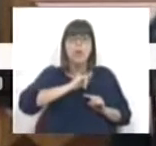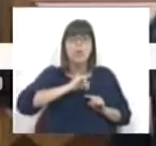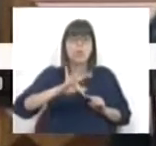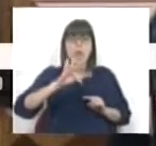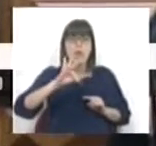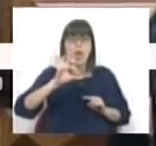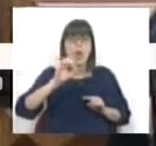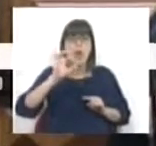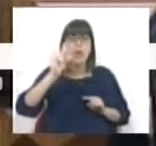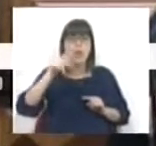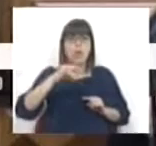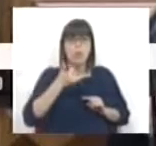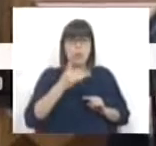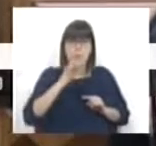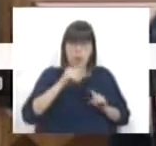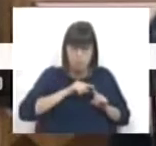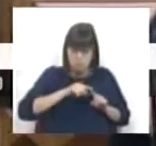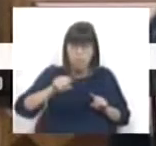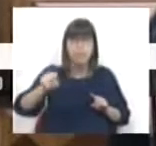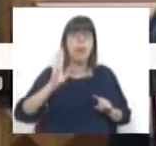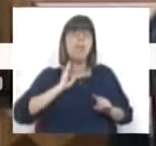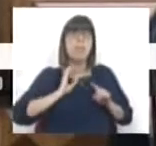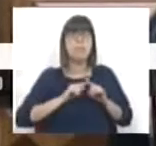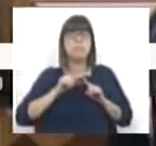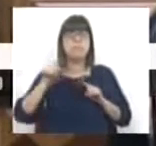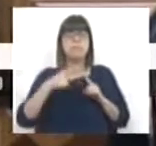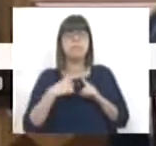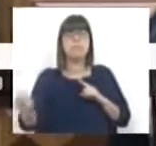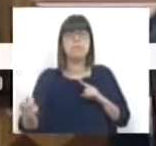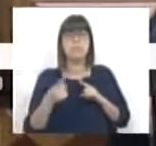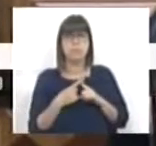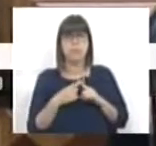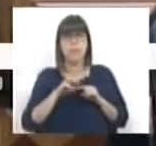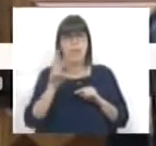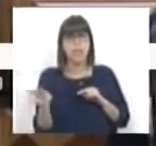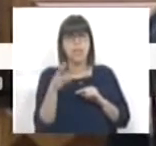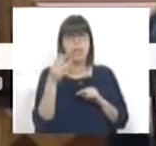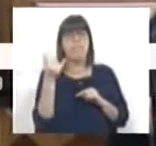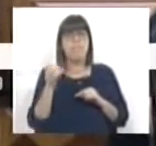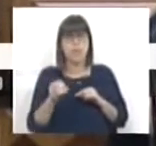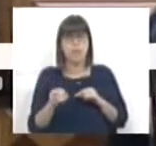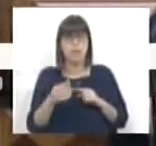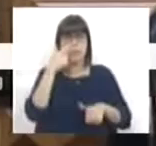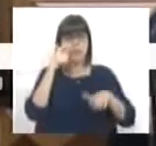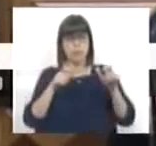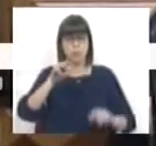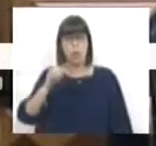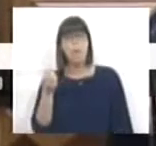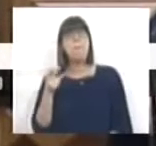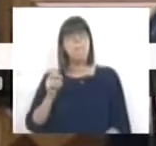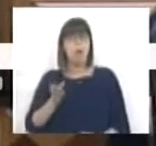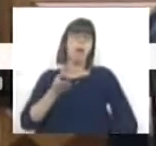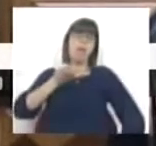248 quilômetros numa viagem de volta de 3 horas e 20 que a população de moura